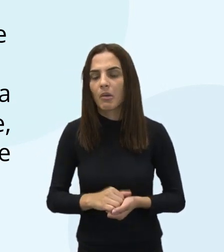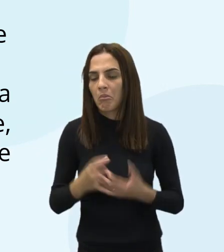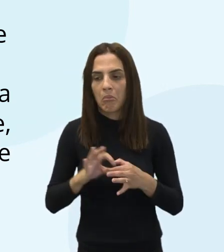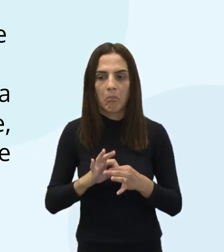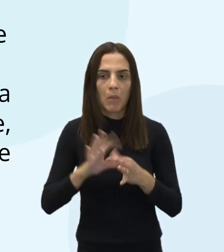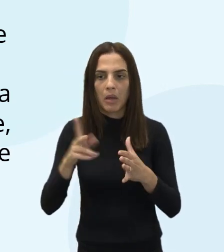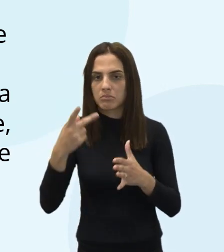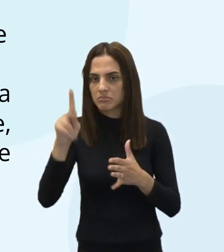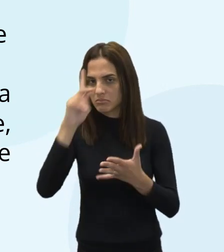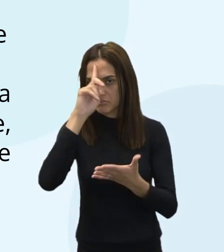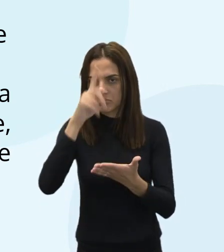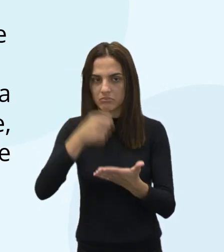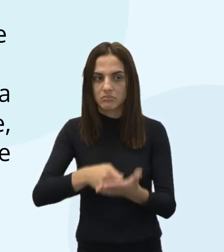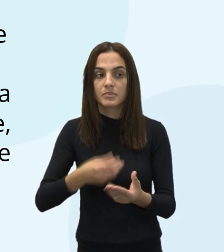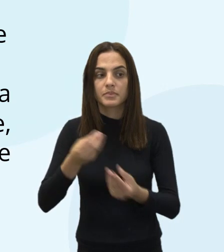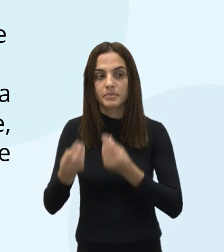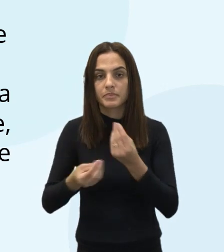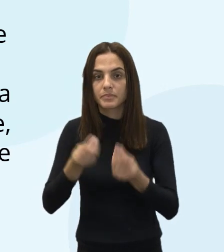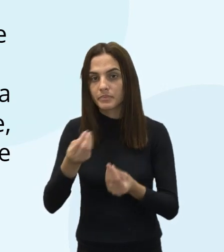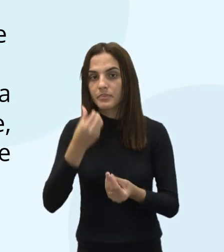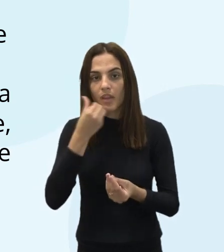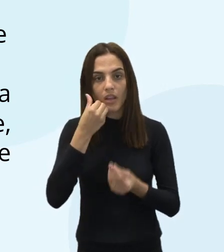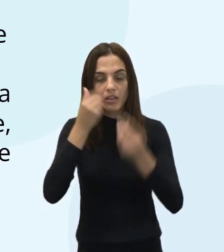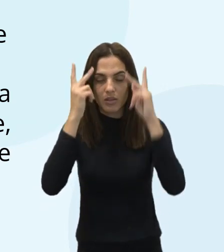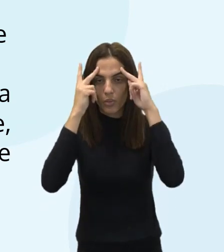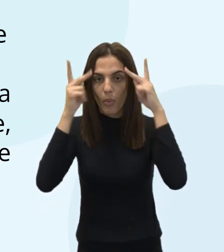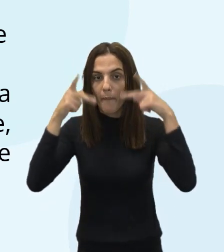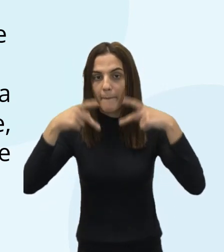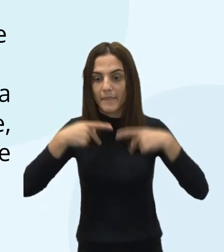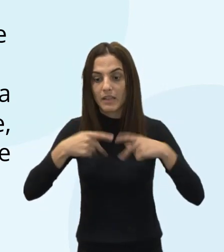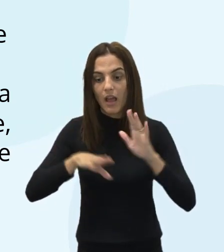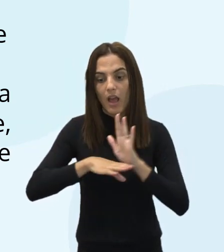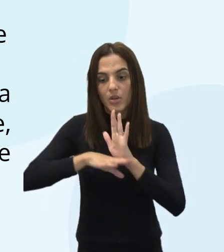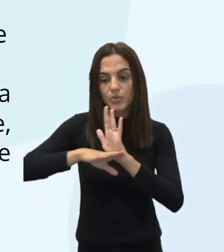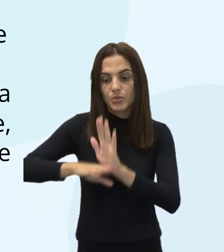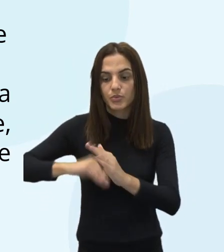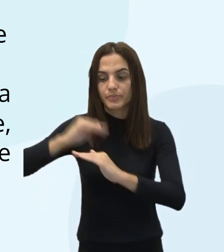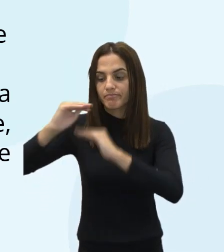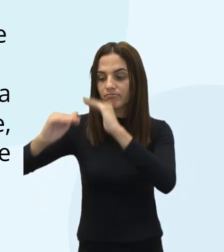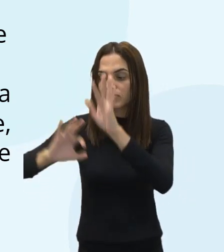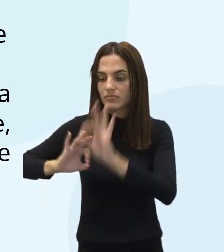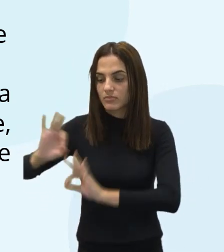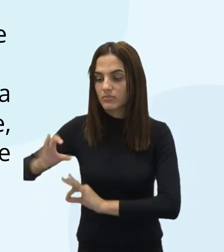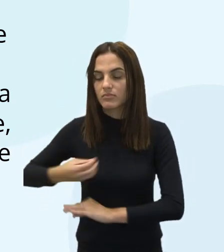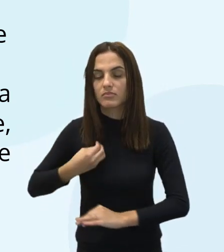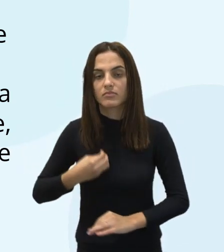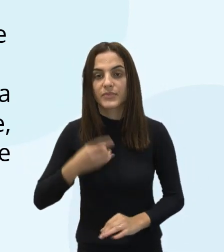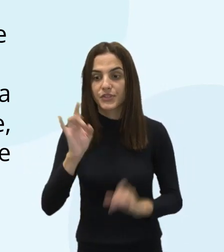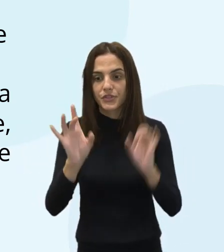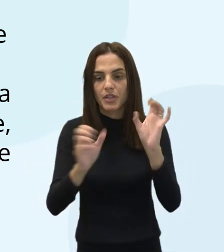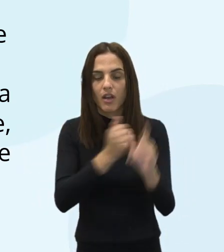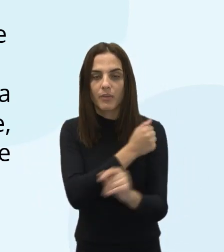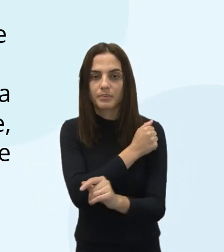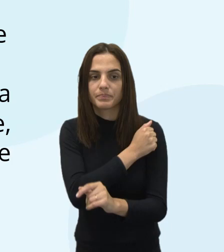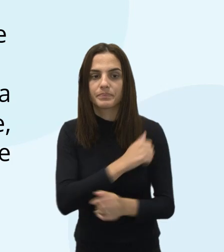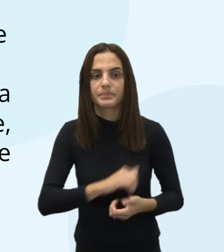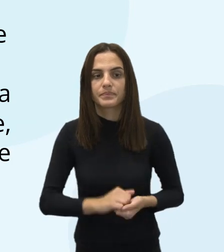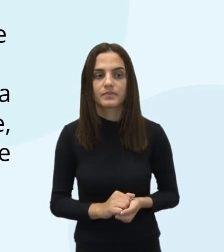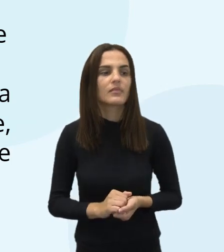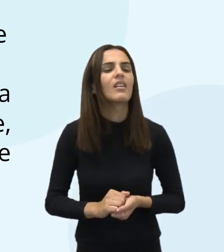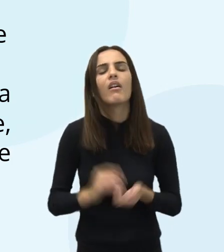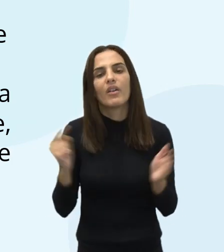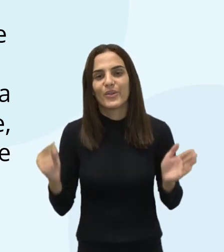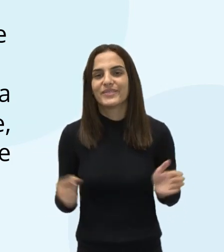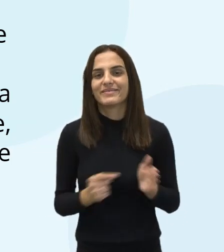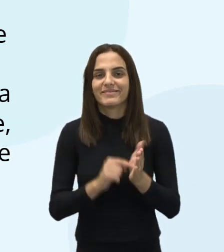escolha também. Como as áreas de ciências humanas contribuem para a execução do projeto de vida de cada estudante? Então, são alguns